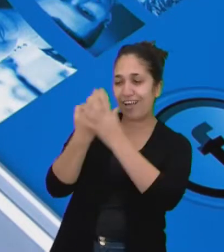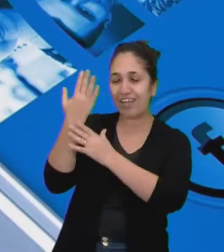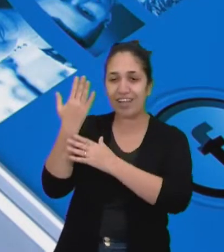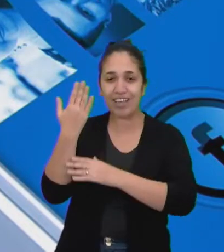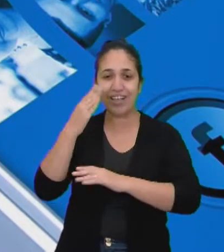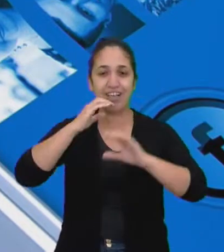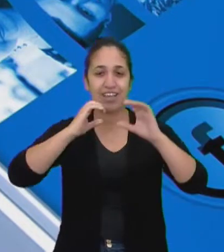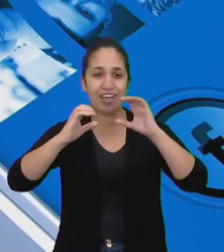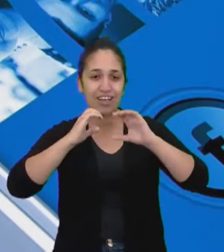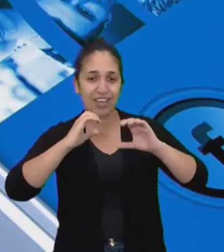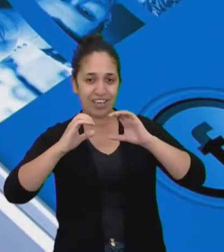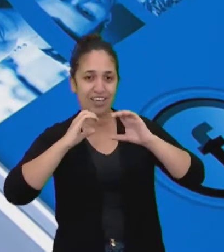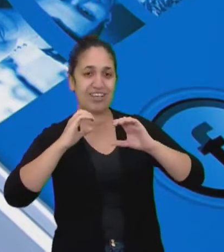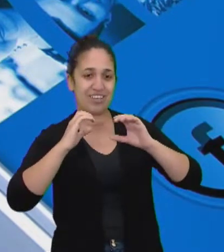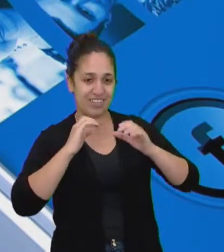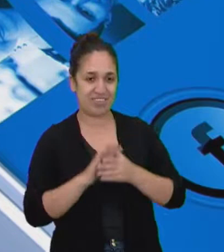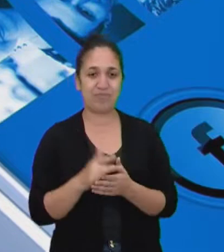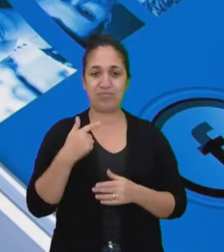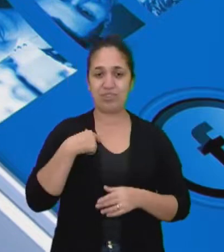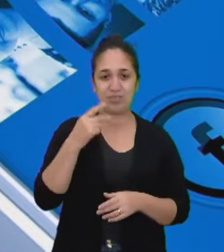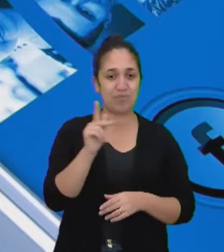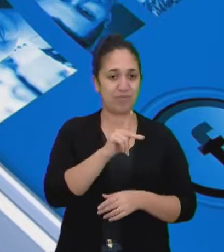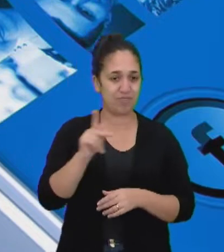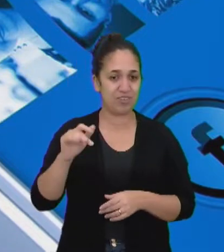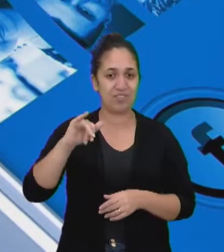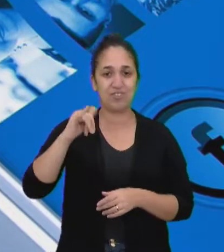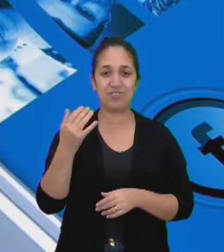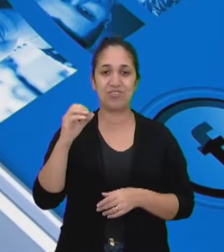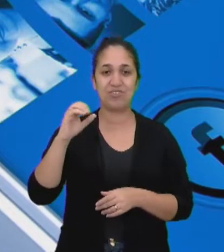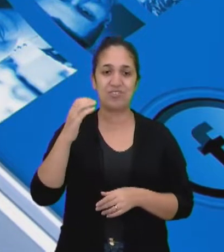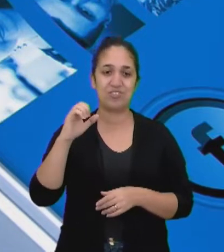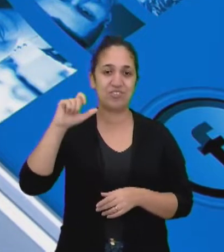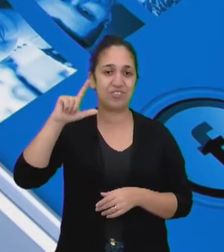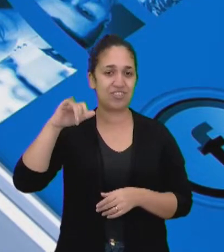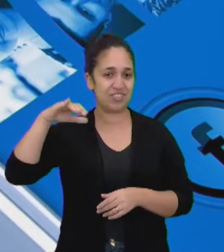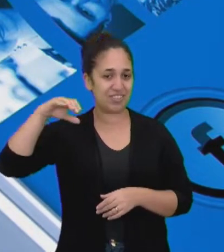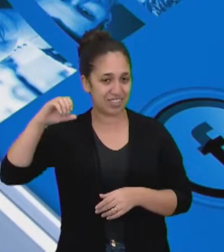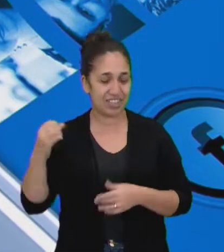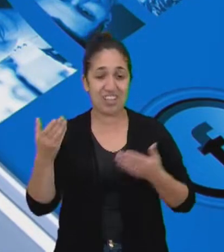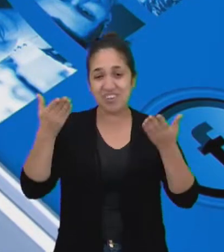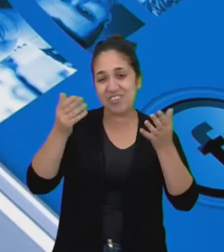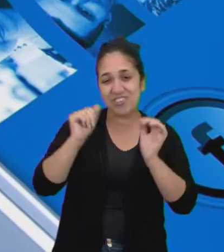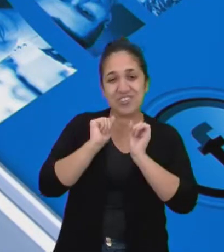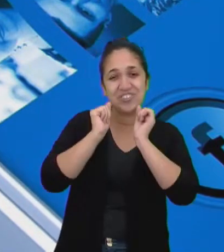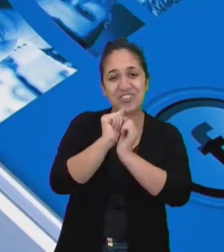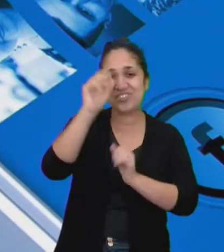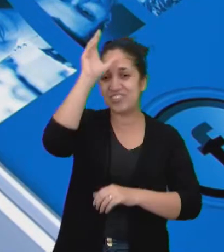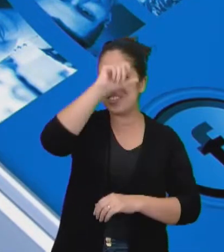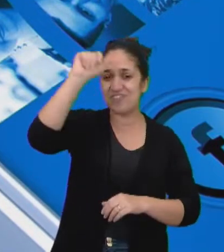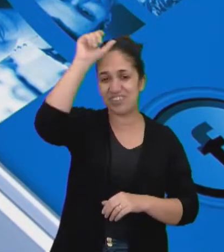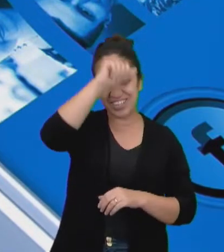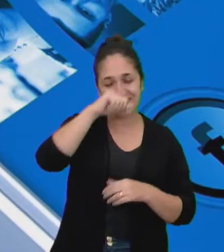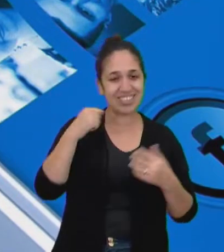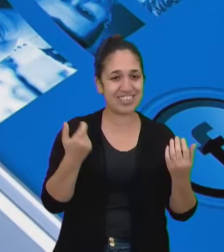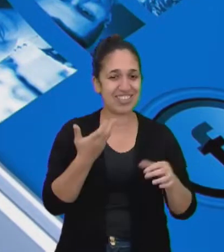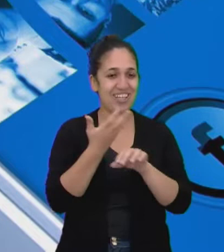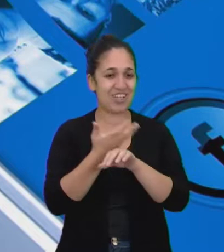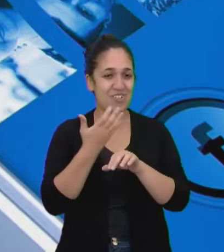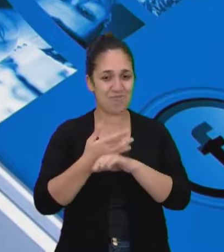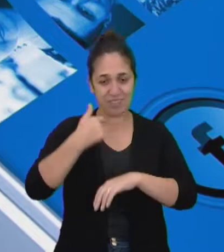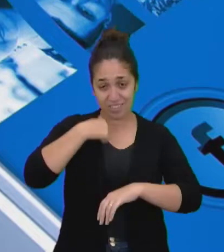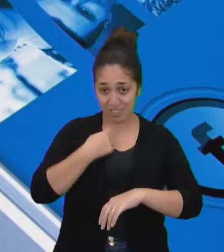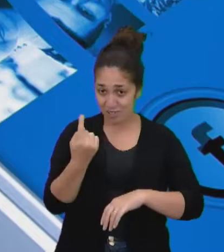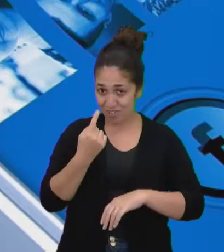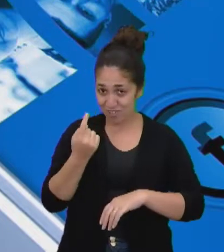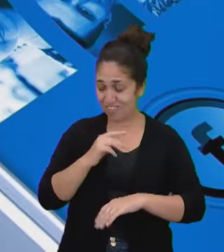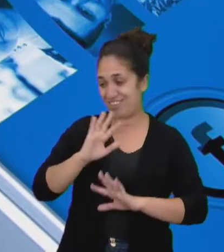comunicação publicitária. Eu sou o professor Jocélio e estarei com vocês aprendendo um pouquinho mais sobre o nosso componente. E não estou sozinho,